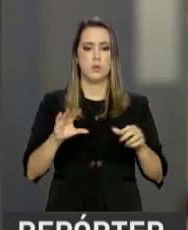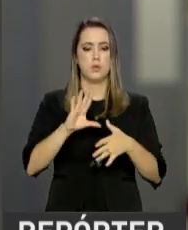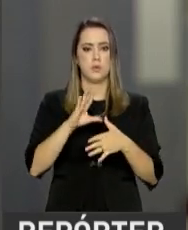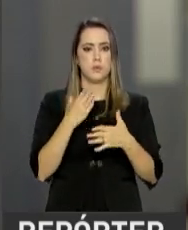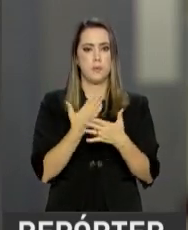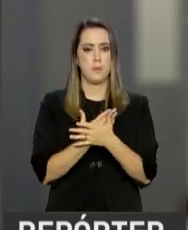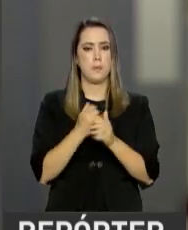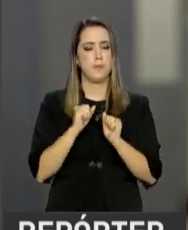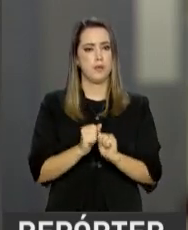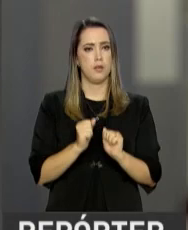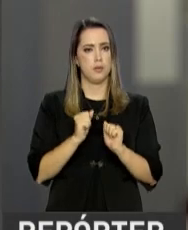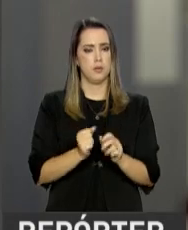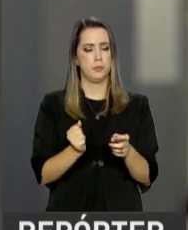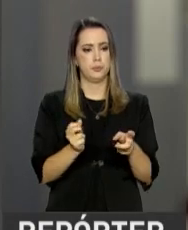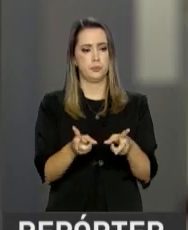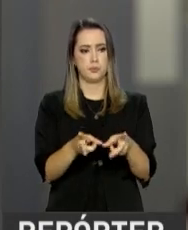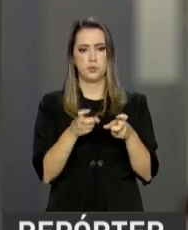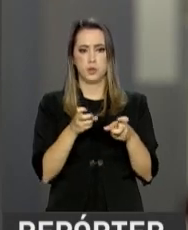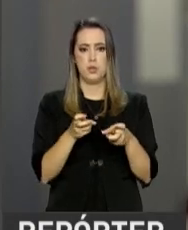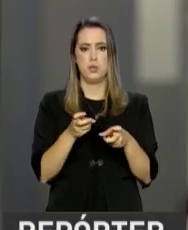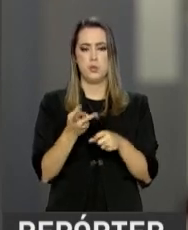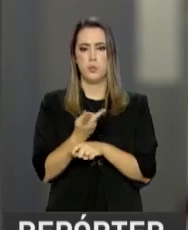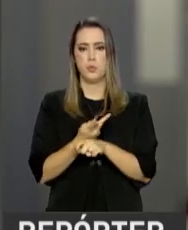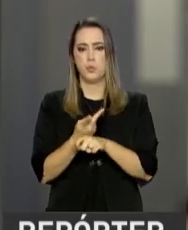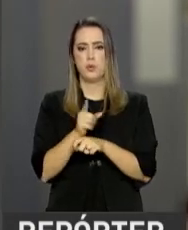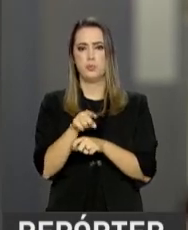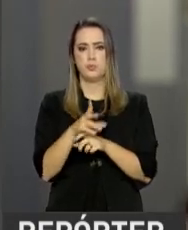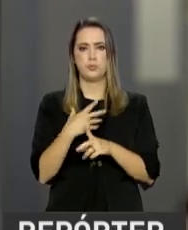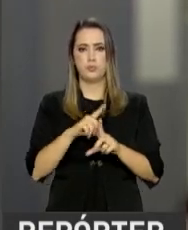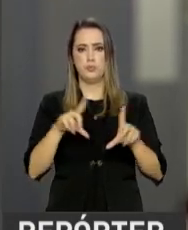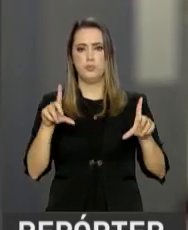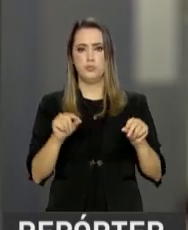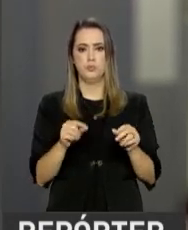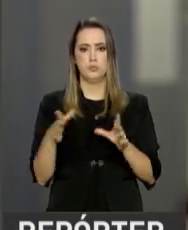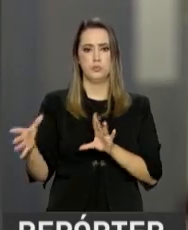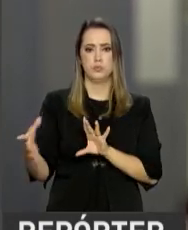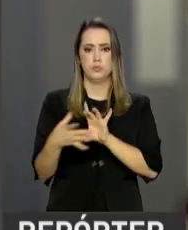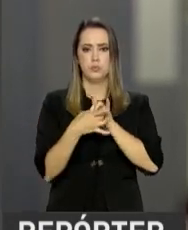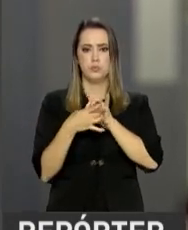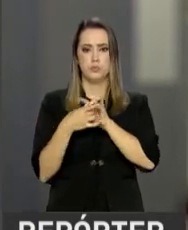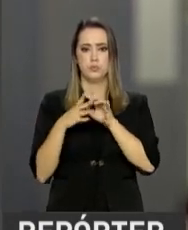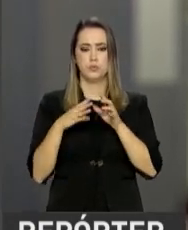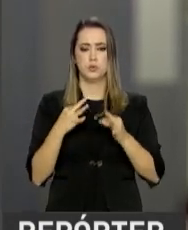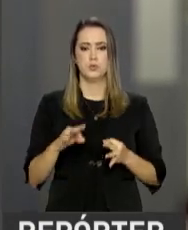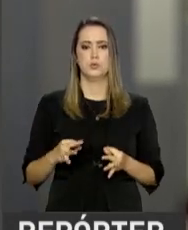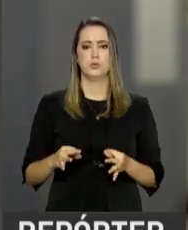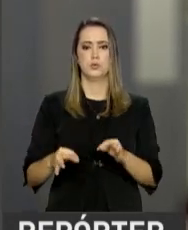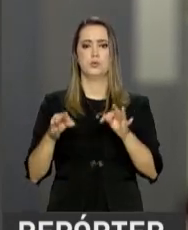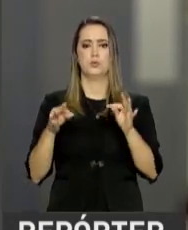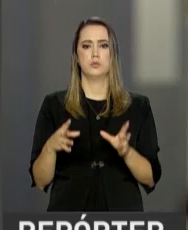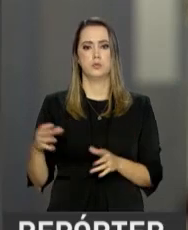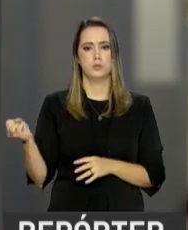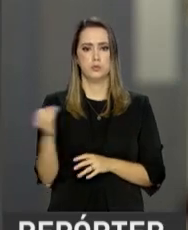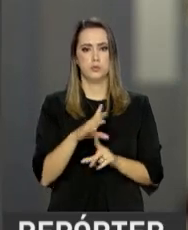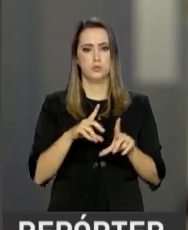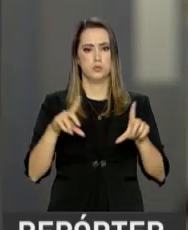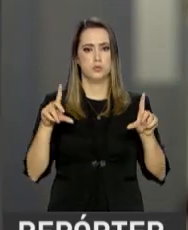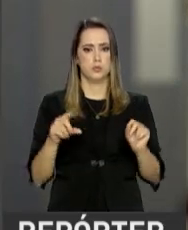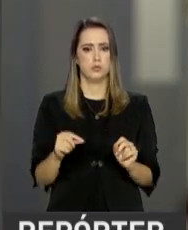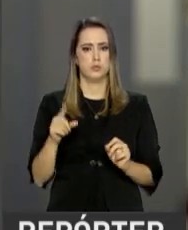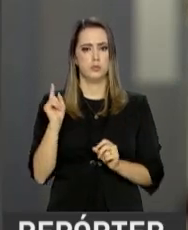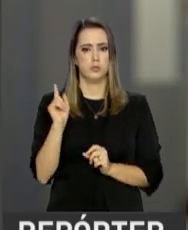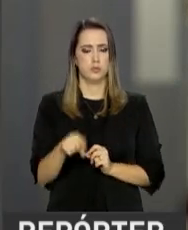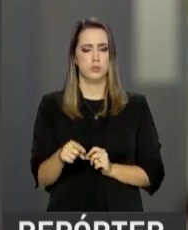Mercosul, permite que haja rastreamento, permite que haja uma integração de tecnologias nesse modelo de placa